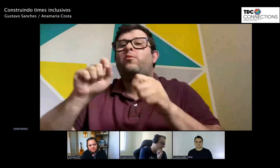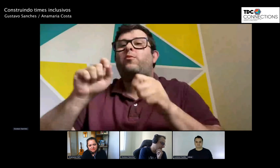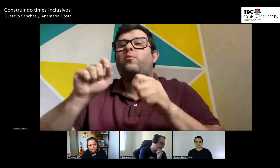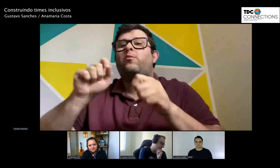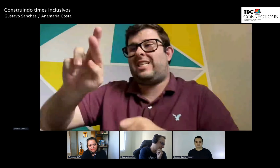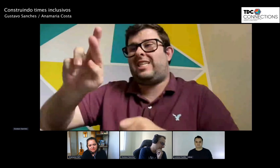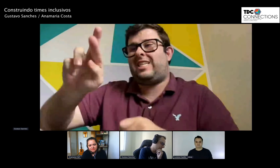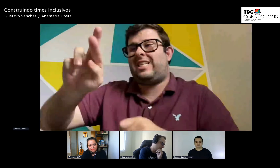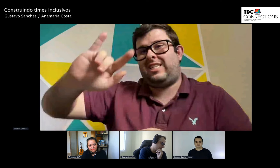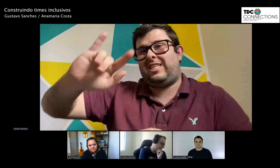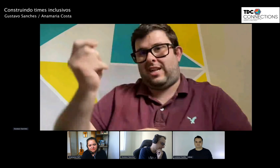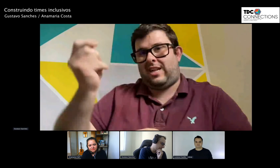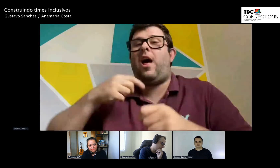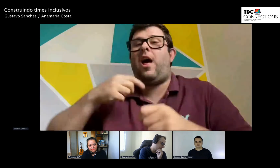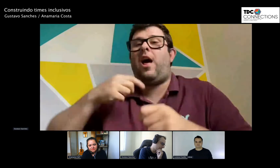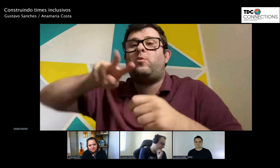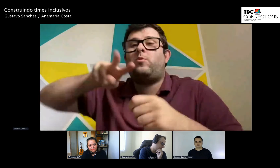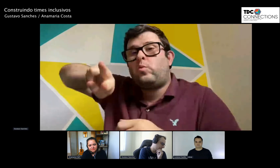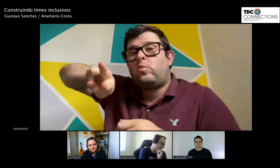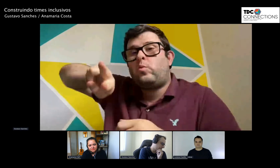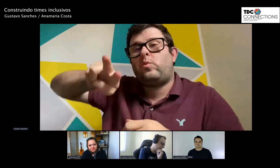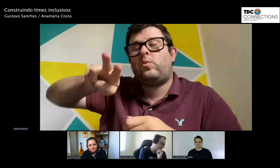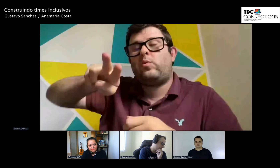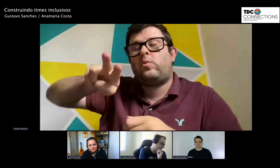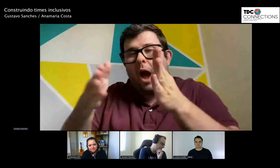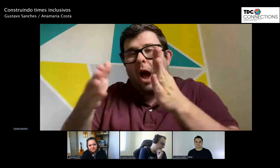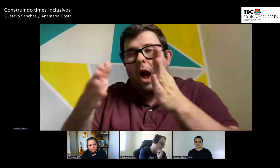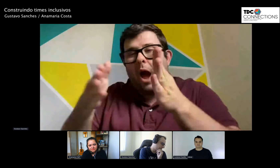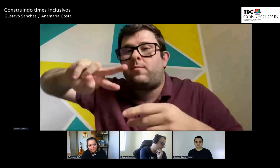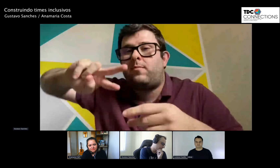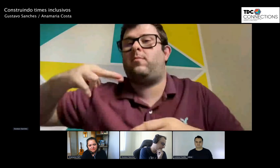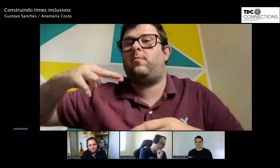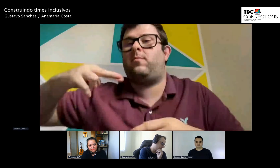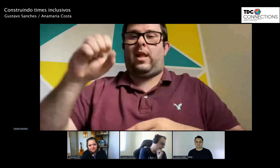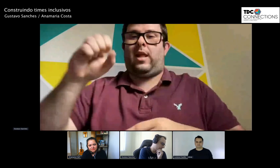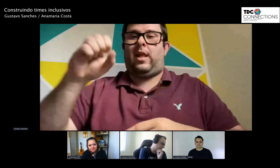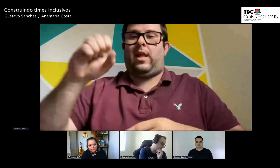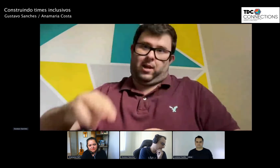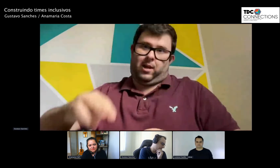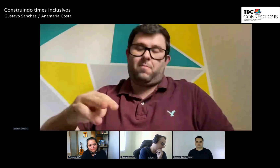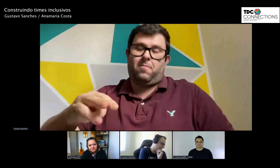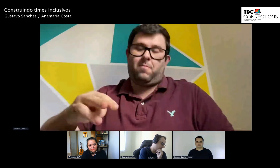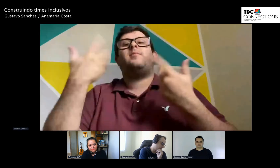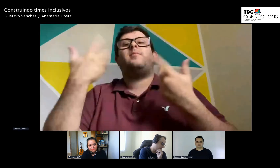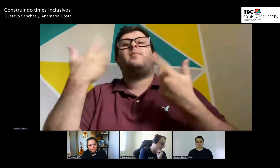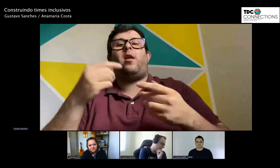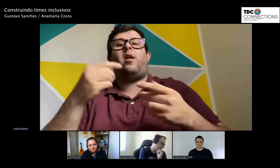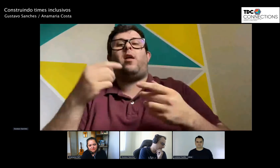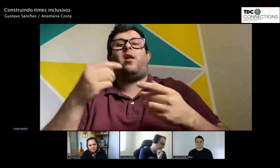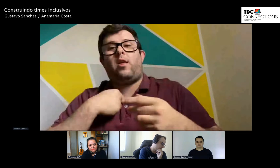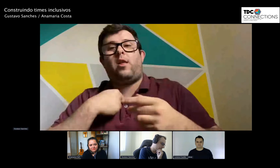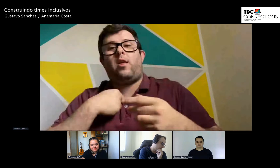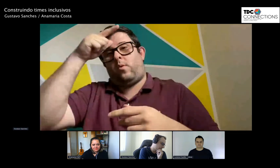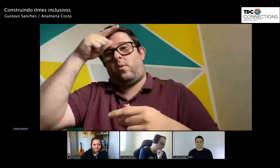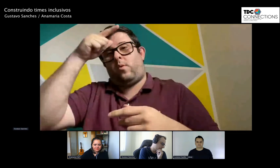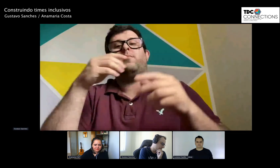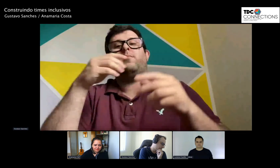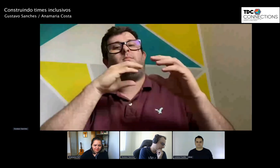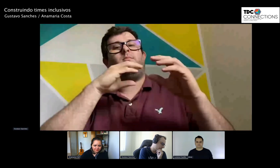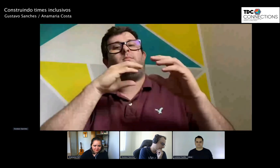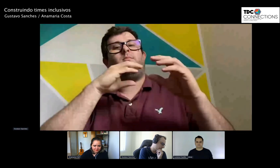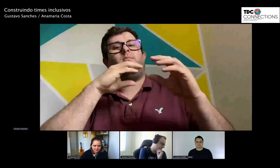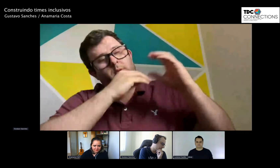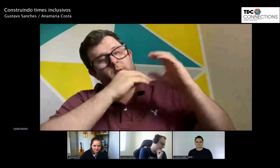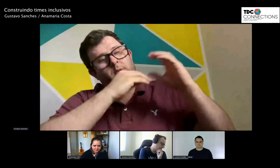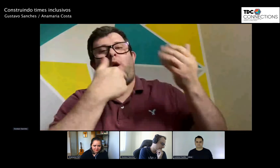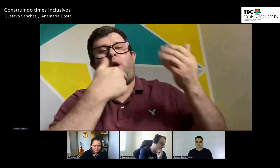Guga para me orientar na questão da troca de carreira, de seguir um papel de gestão. E o Guga logo se